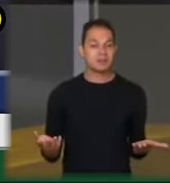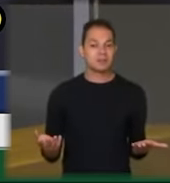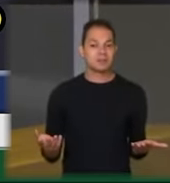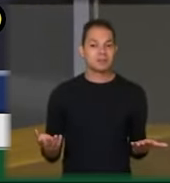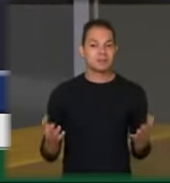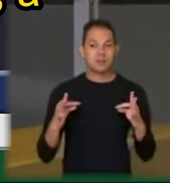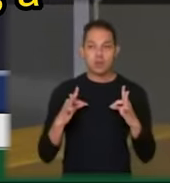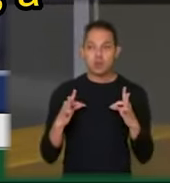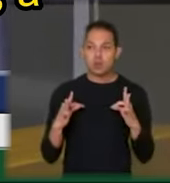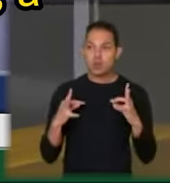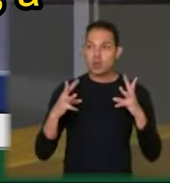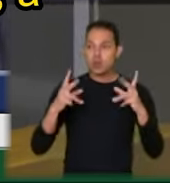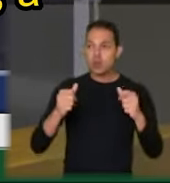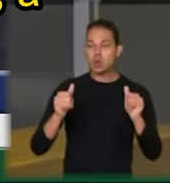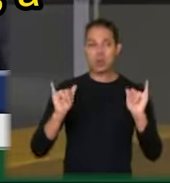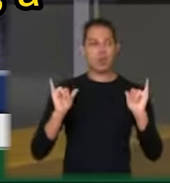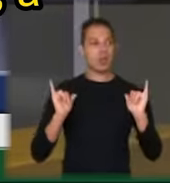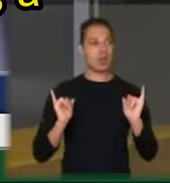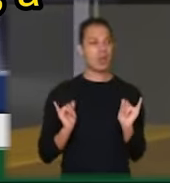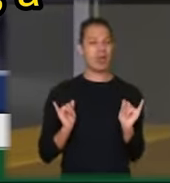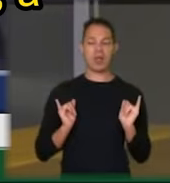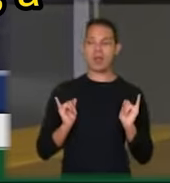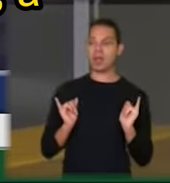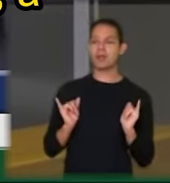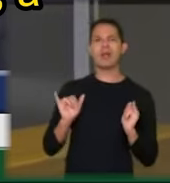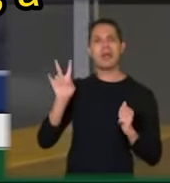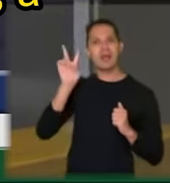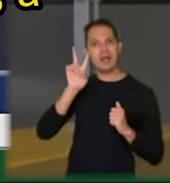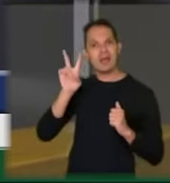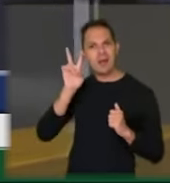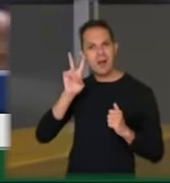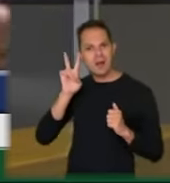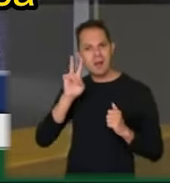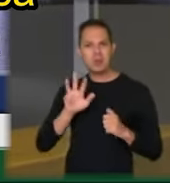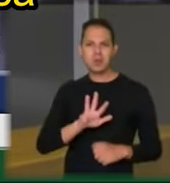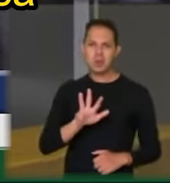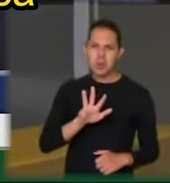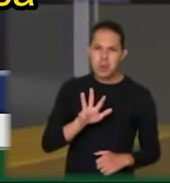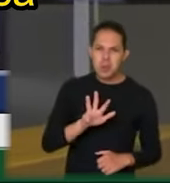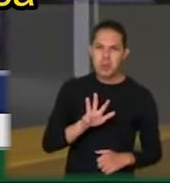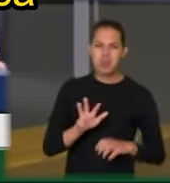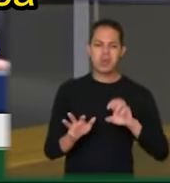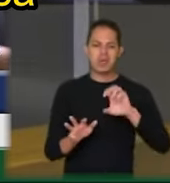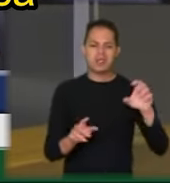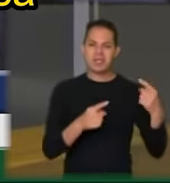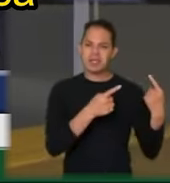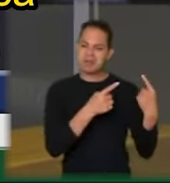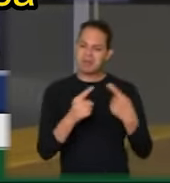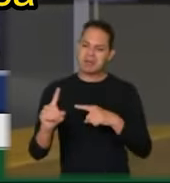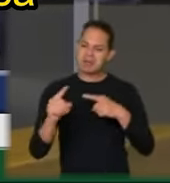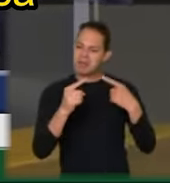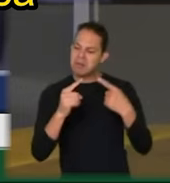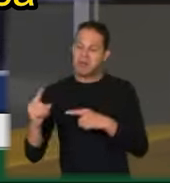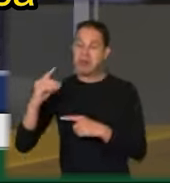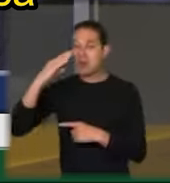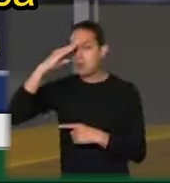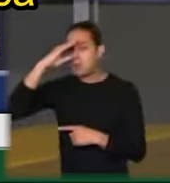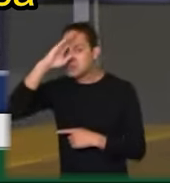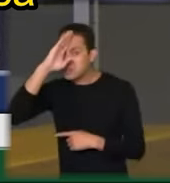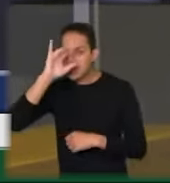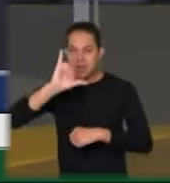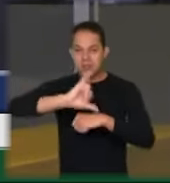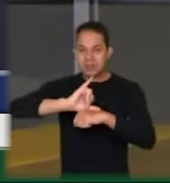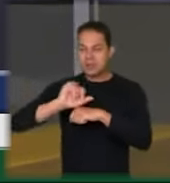fica quieto. Eu lembro que Lula acusava, a esquerda acusava Jair Bolsonaro de tchutchuca do Centrão, e aqui